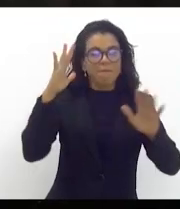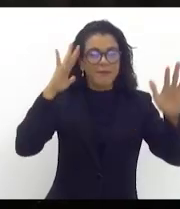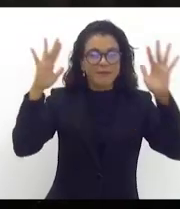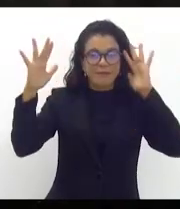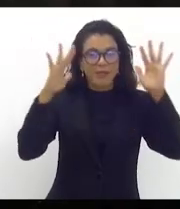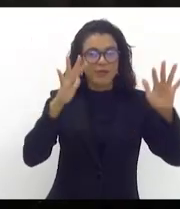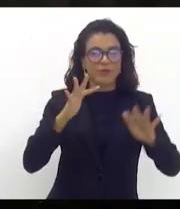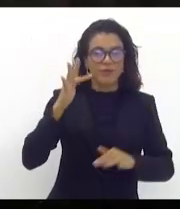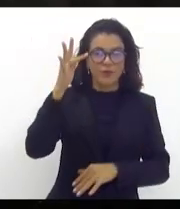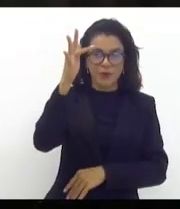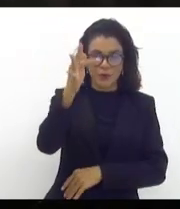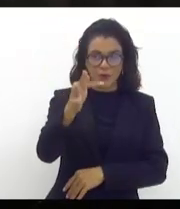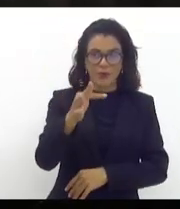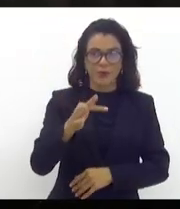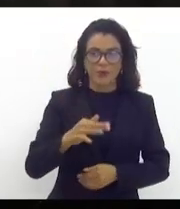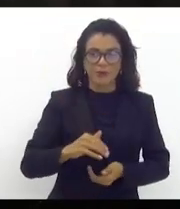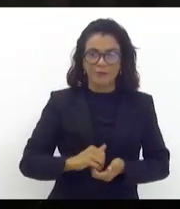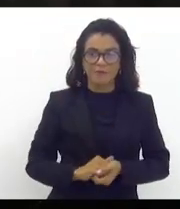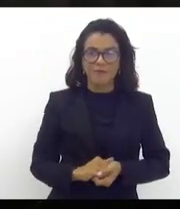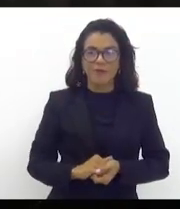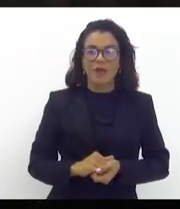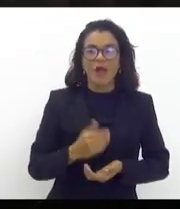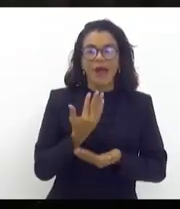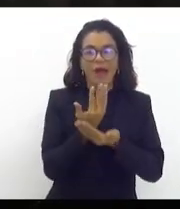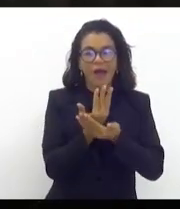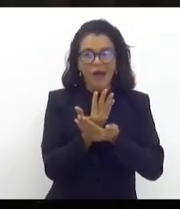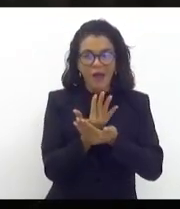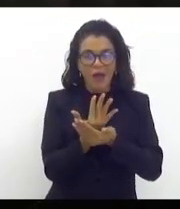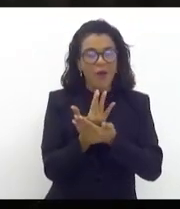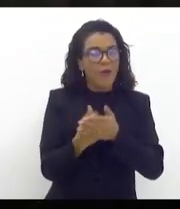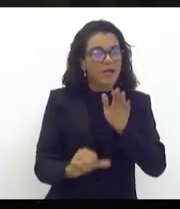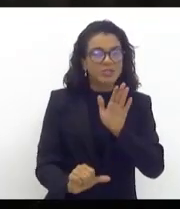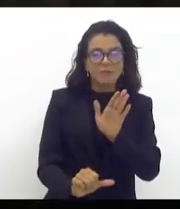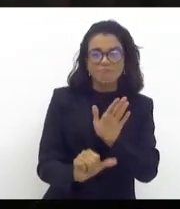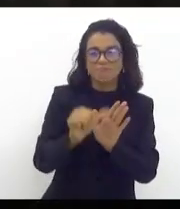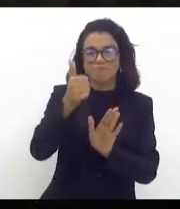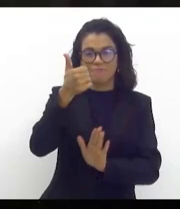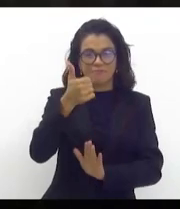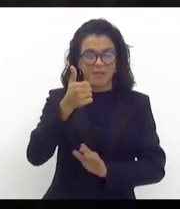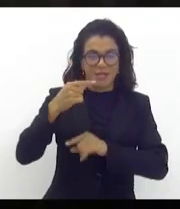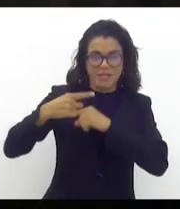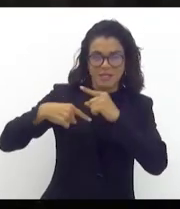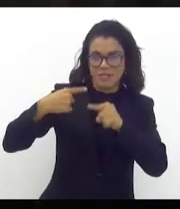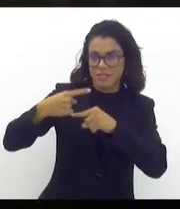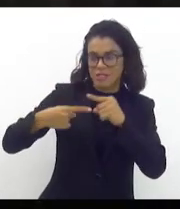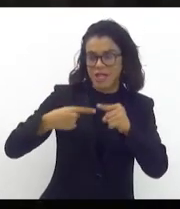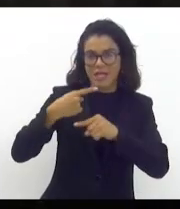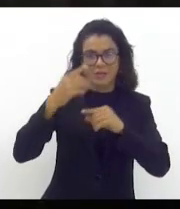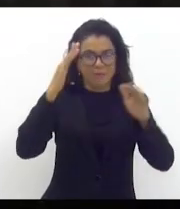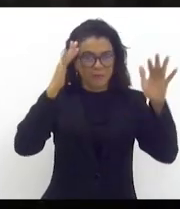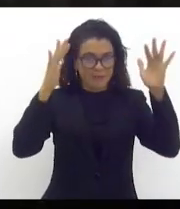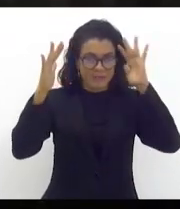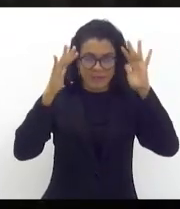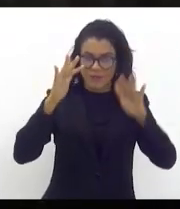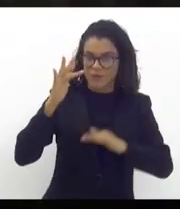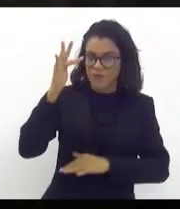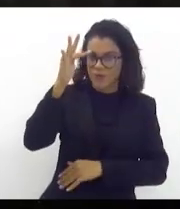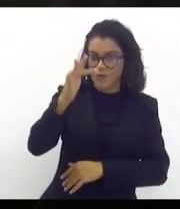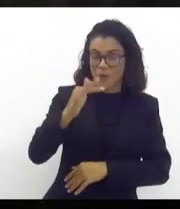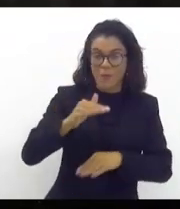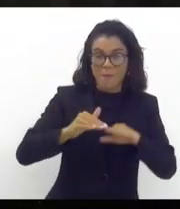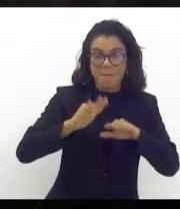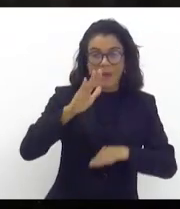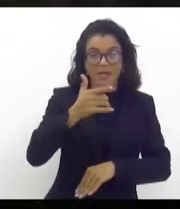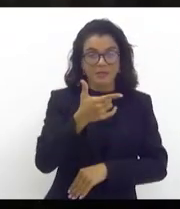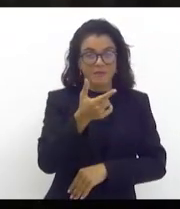para a nossa juventude. E a UERJ é, sobretudo, pioneira nessa geração de futuro. Há mais de 20 anos, a gente tem